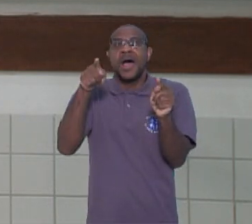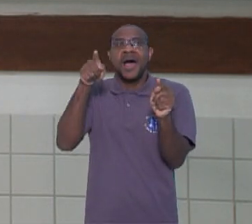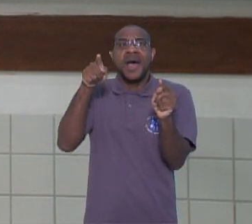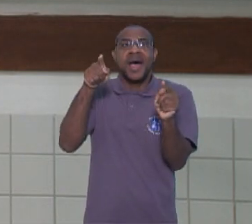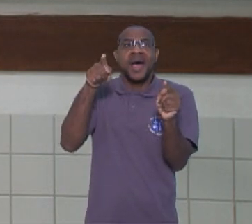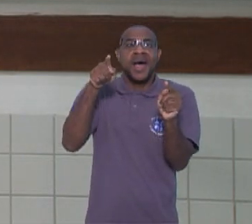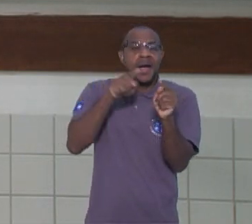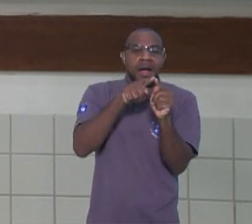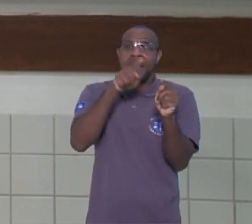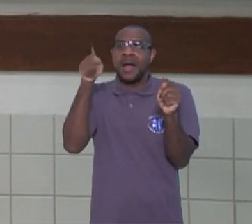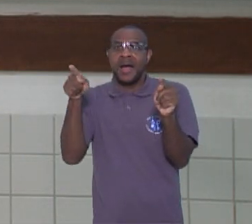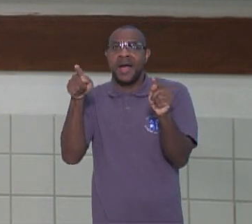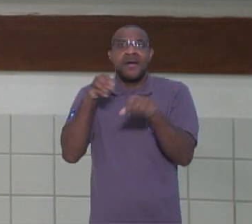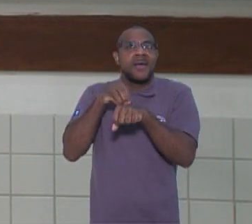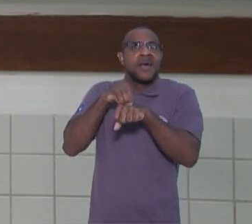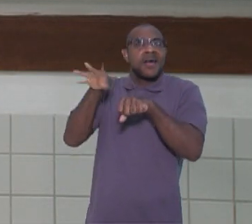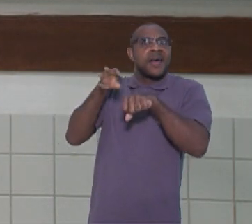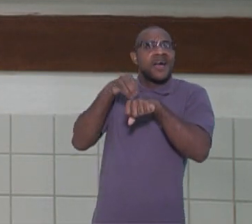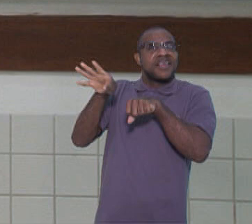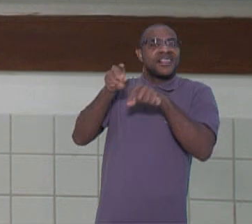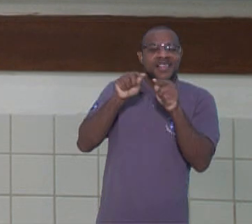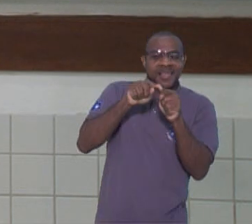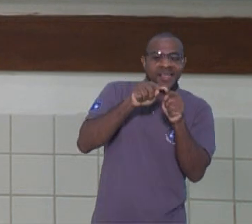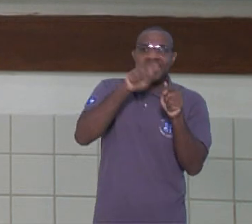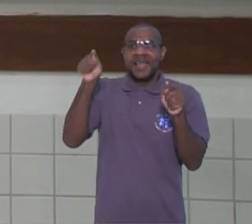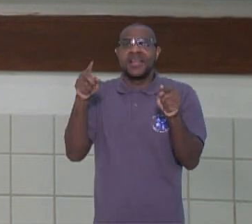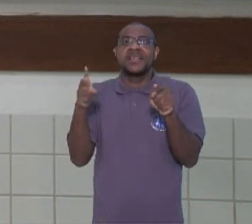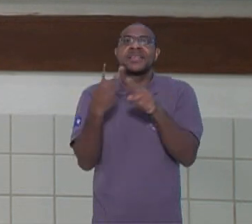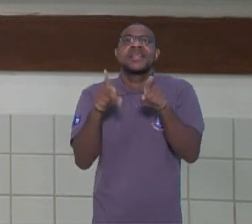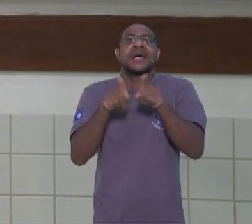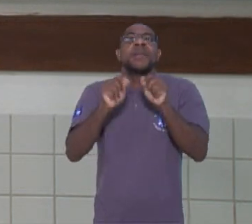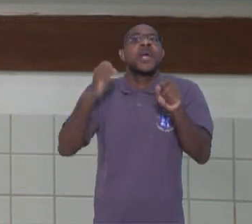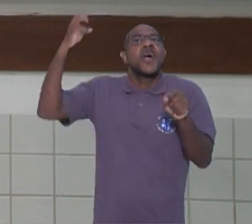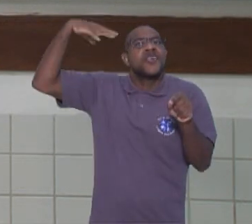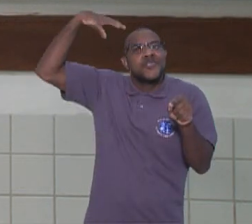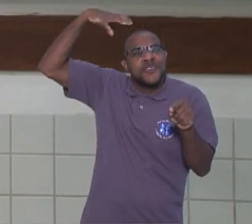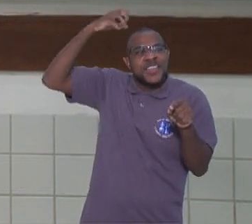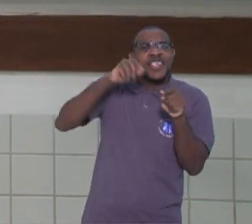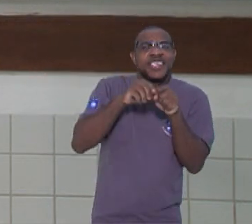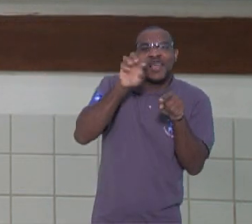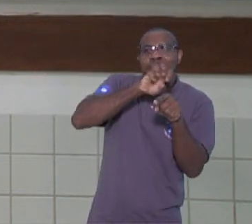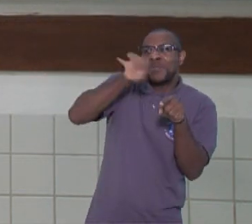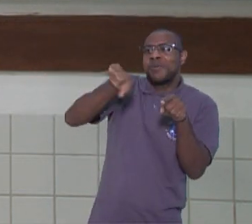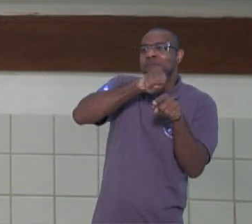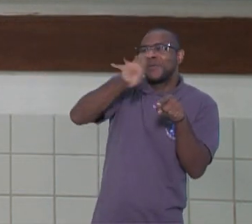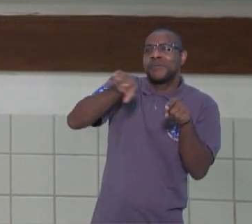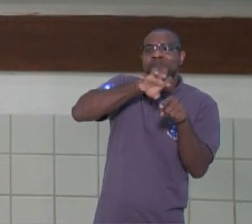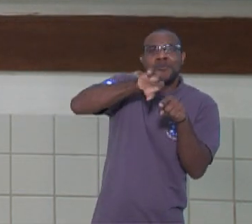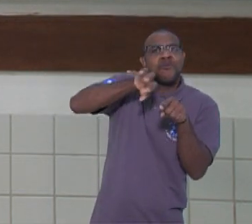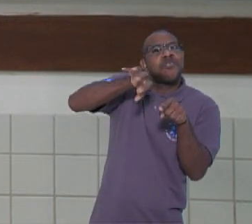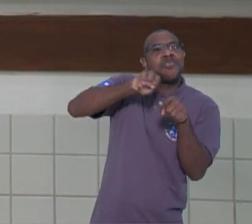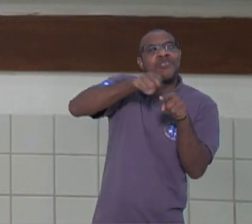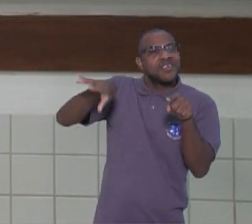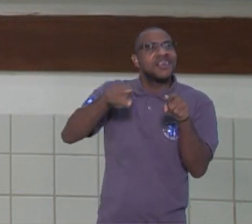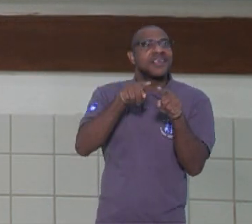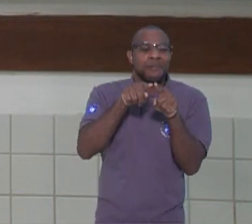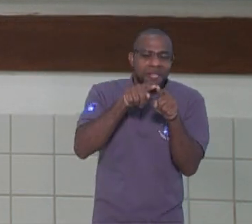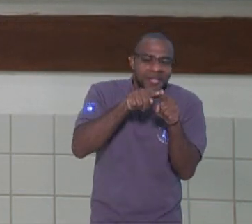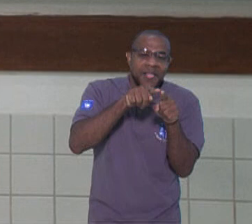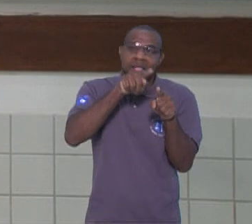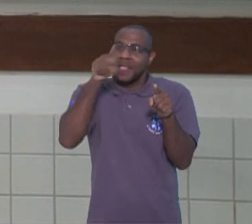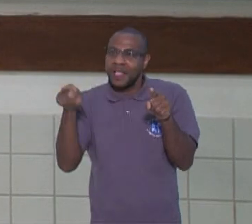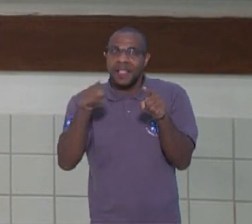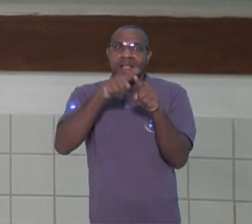propriedade distributiva, também conhecido como propriedade chuveirinho. Ah, chuveirinho, ah, beleza? Ó, 2x vezes